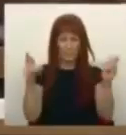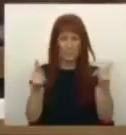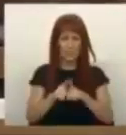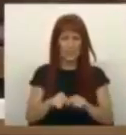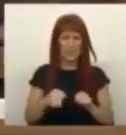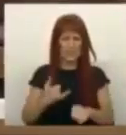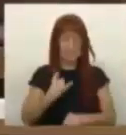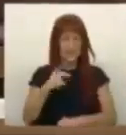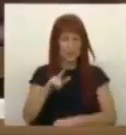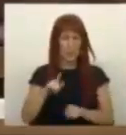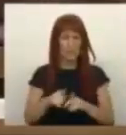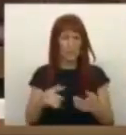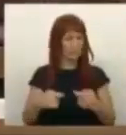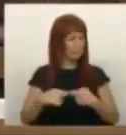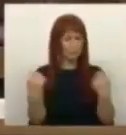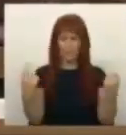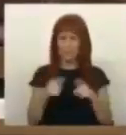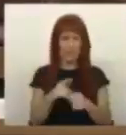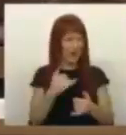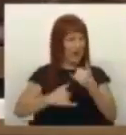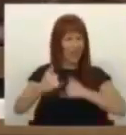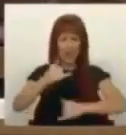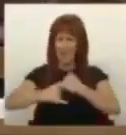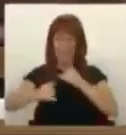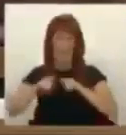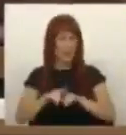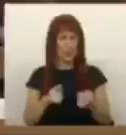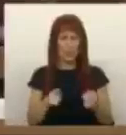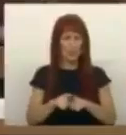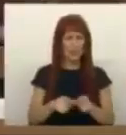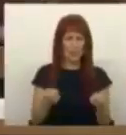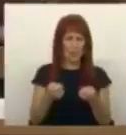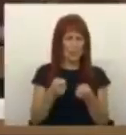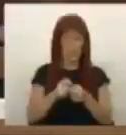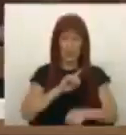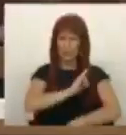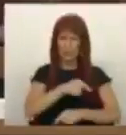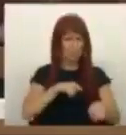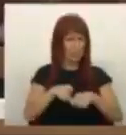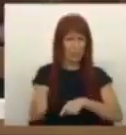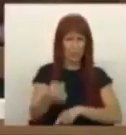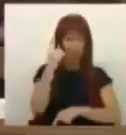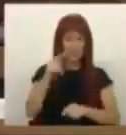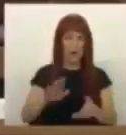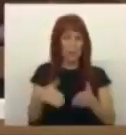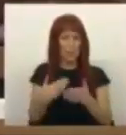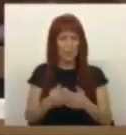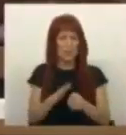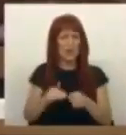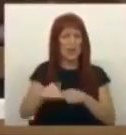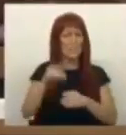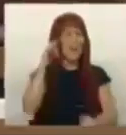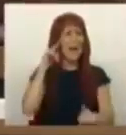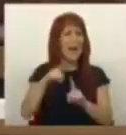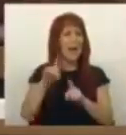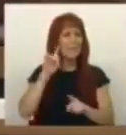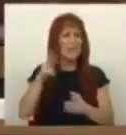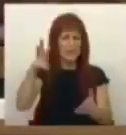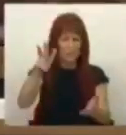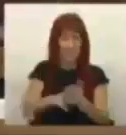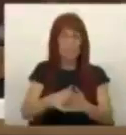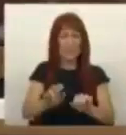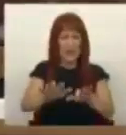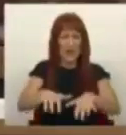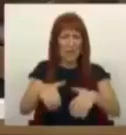transitivo liberal tal não é compatível com portas giratórias nem com proximidade ao poder político esta proposta da alface de sentido e merece a